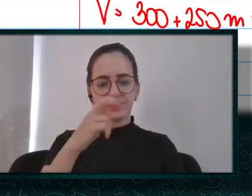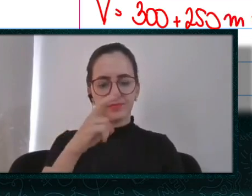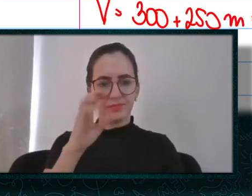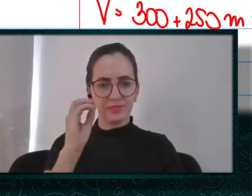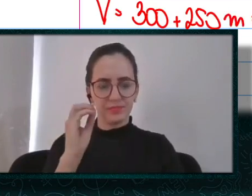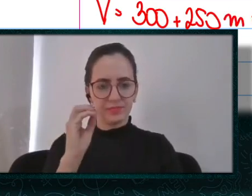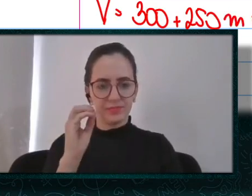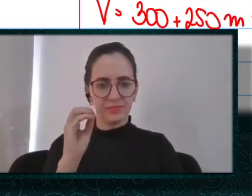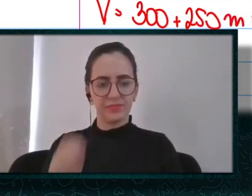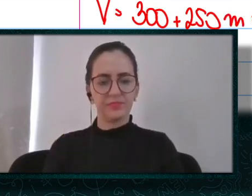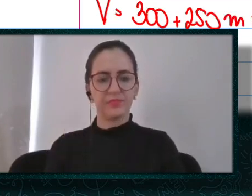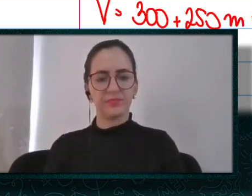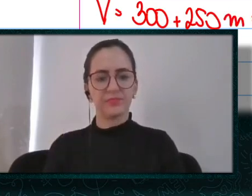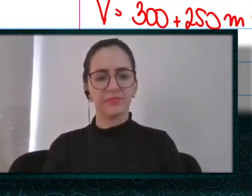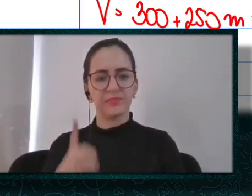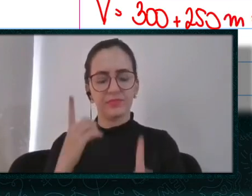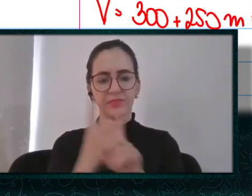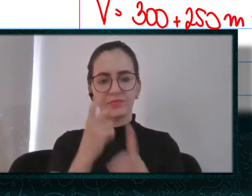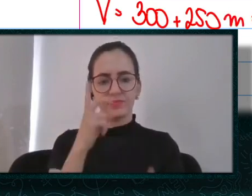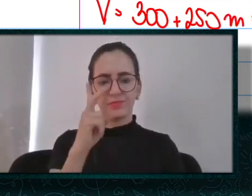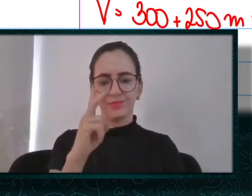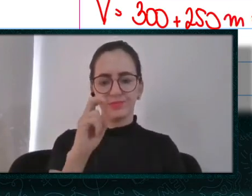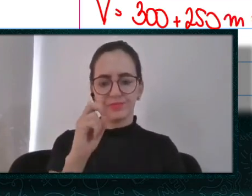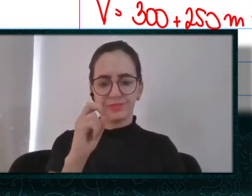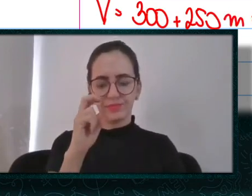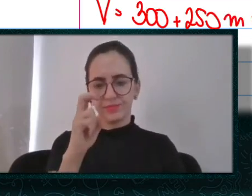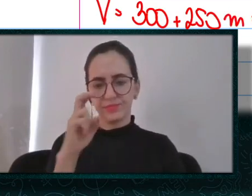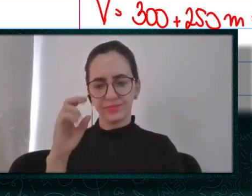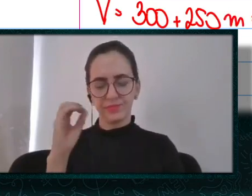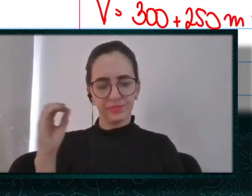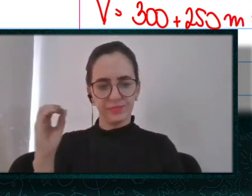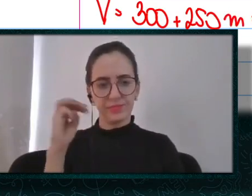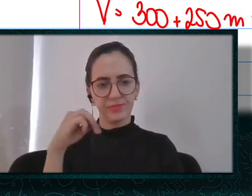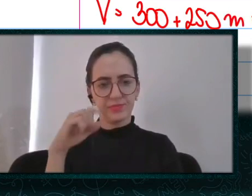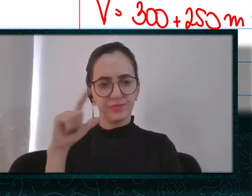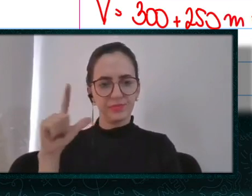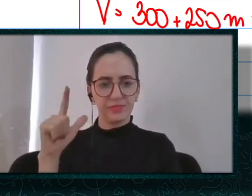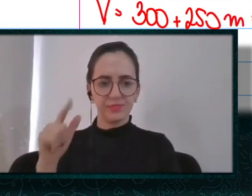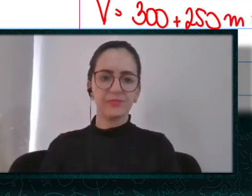vai dar igual a 550 ml, né?